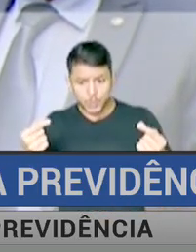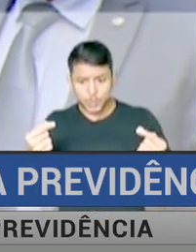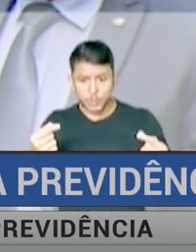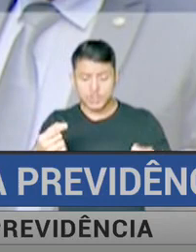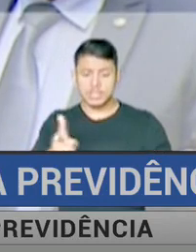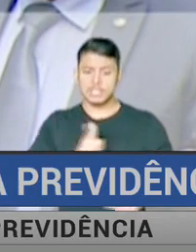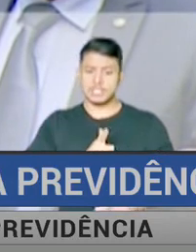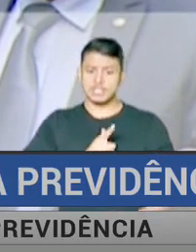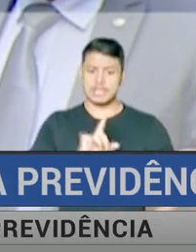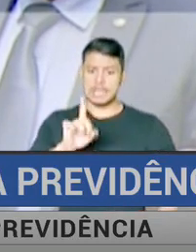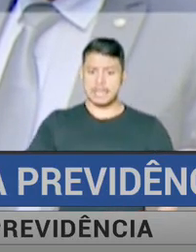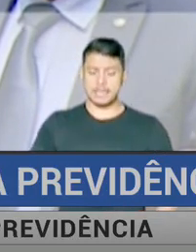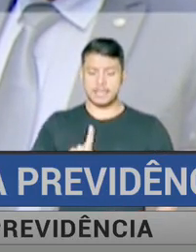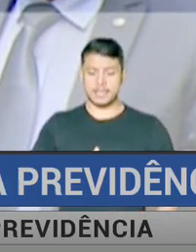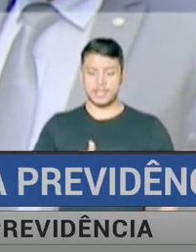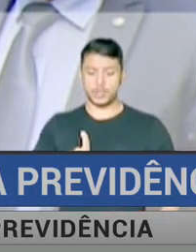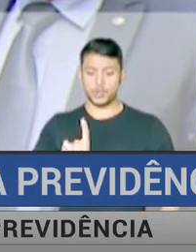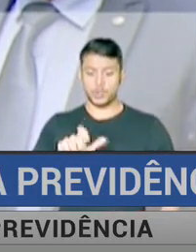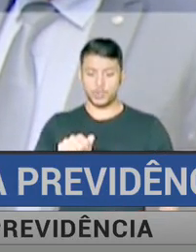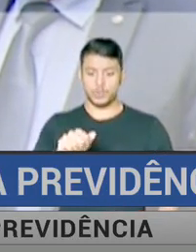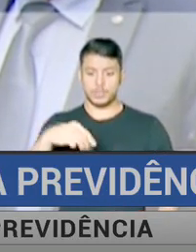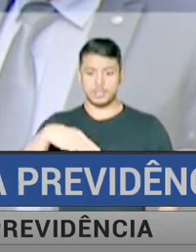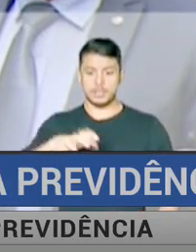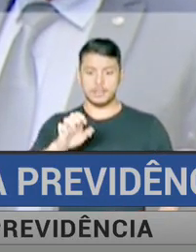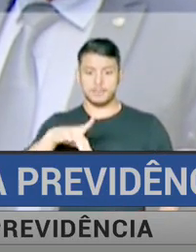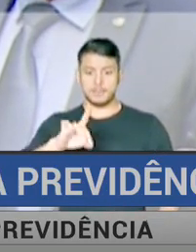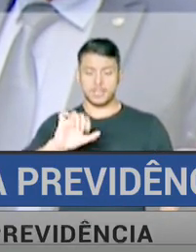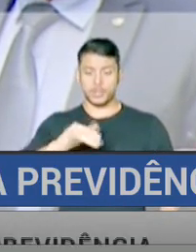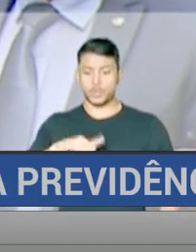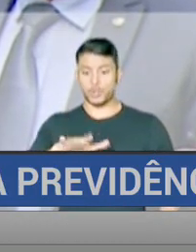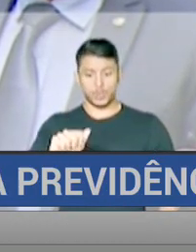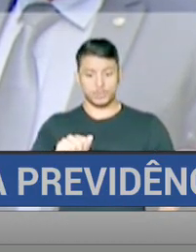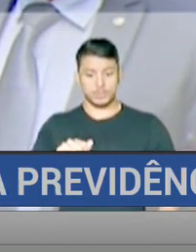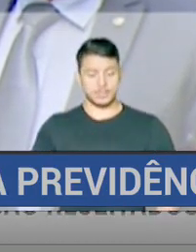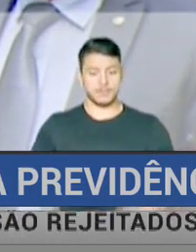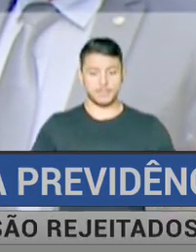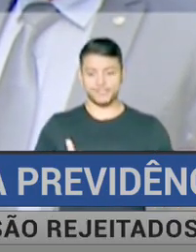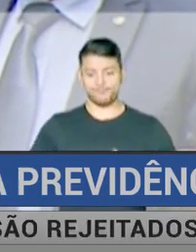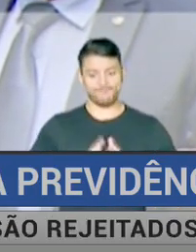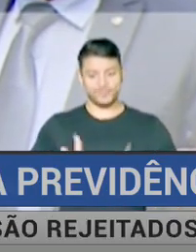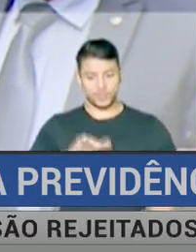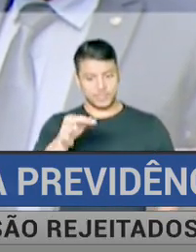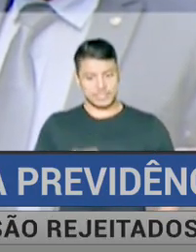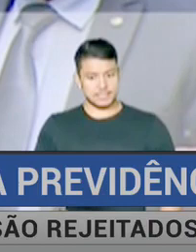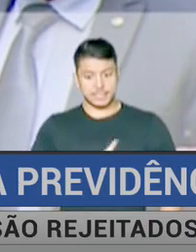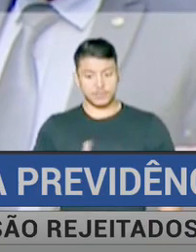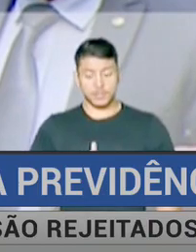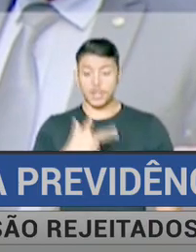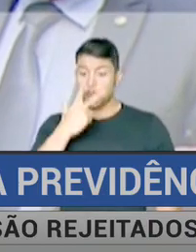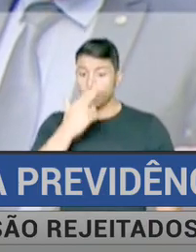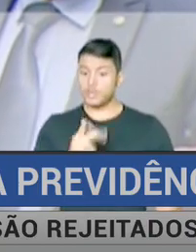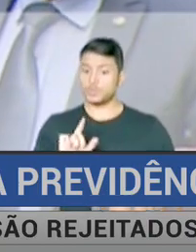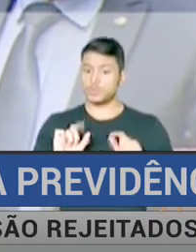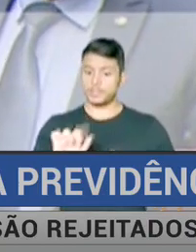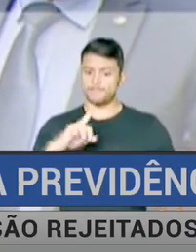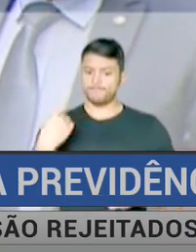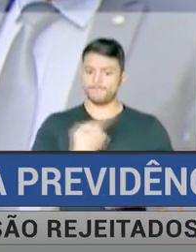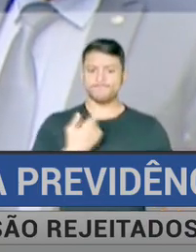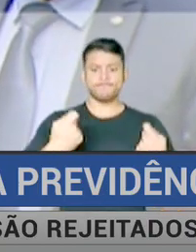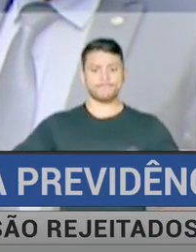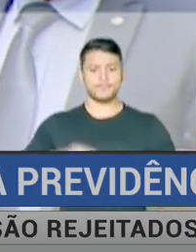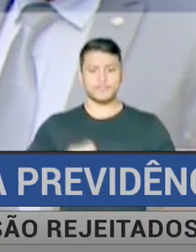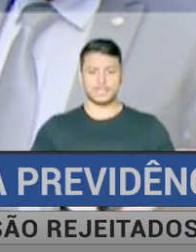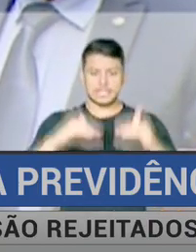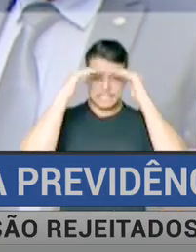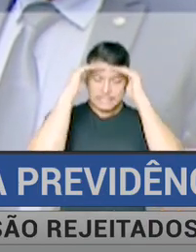que usava ratos, feito pelo Duda Mendonça. Né? Eu acho que esse não é o caminho. O caminho é o respeito a